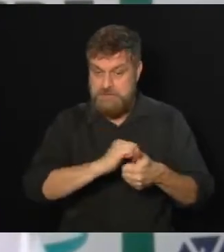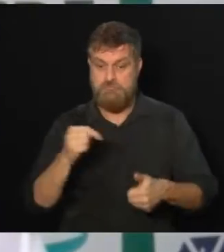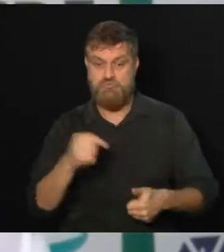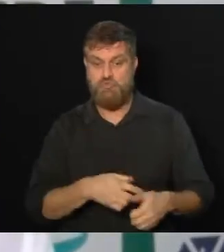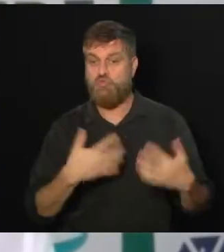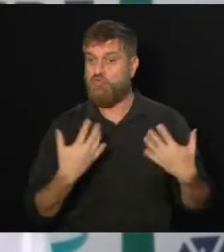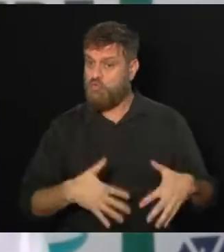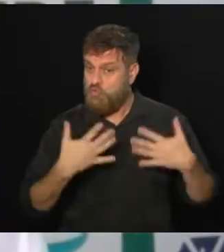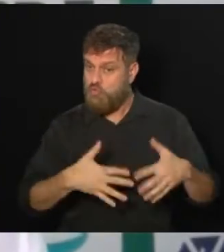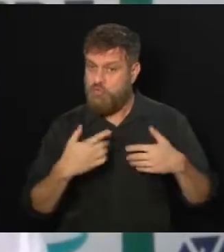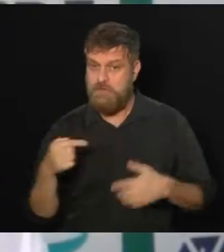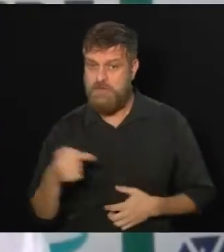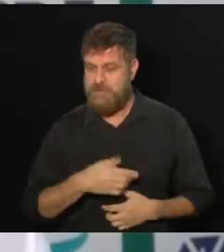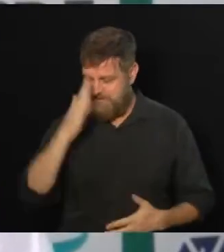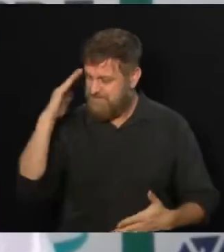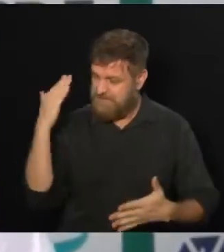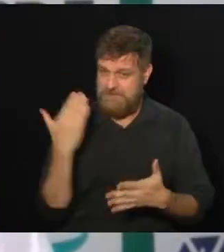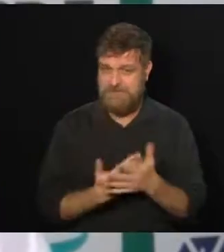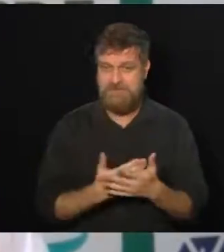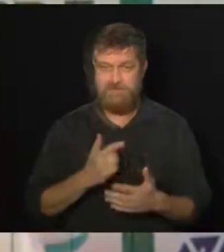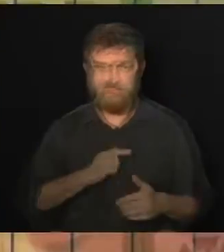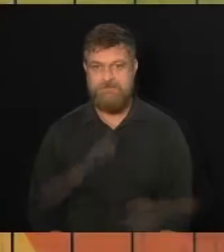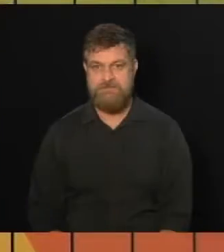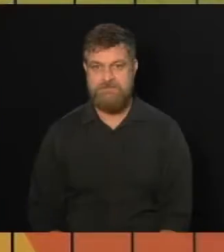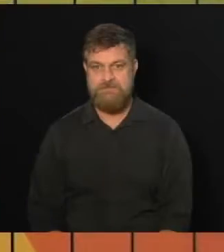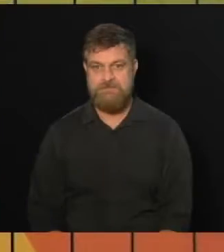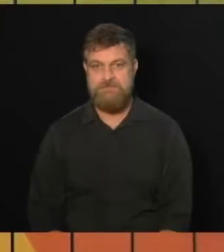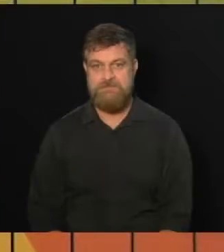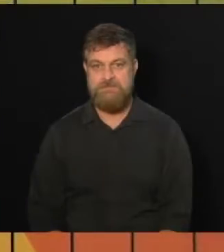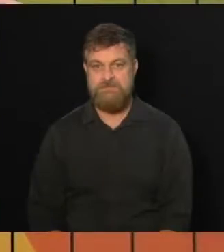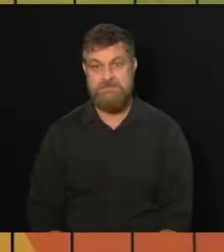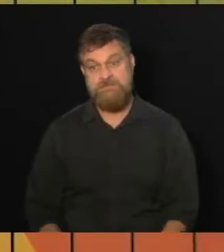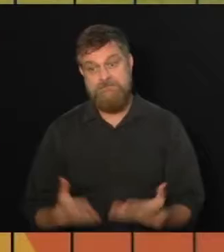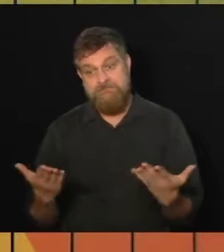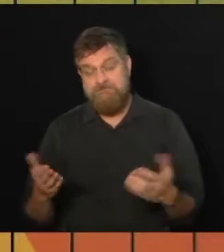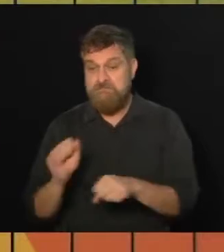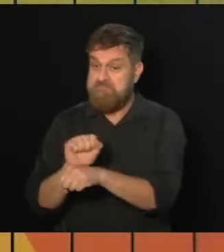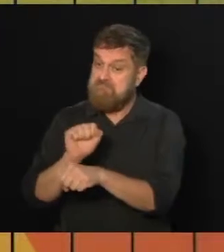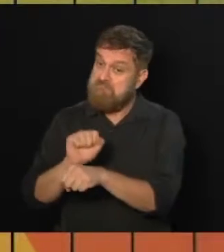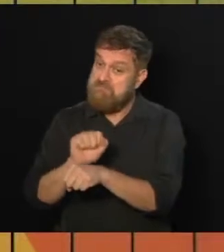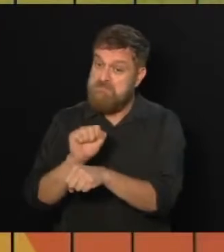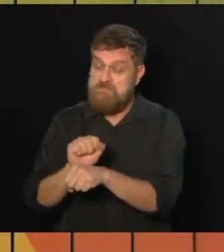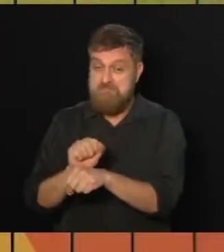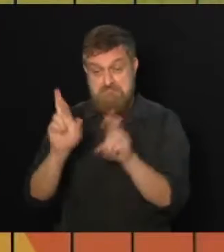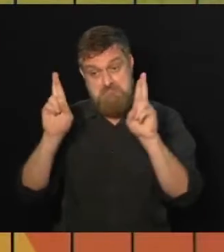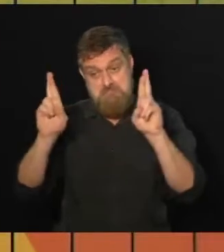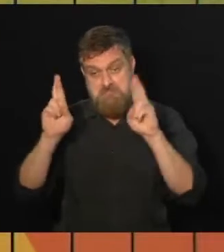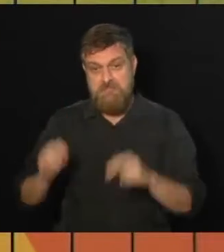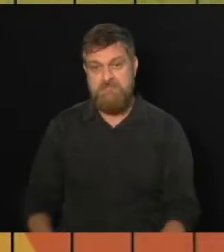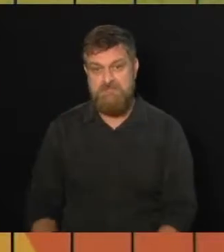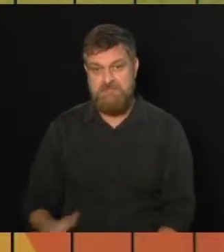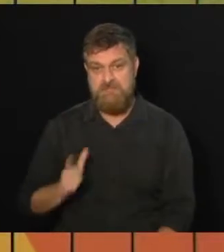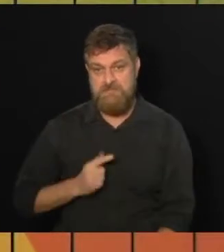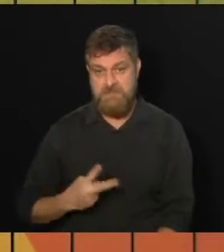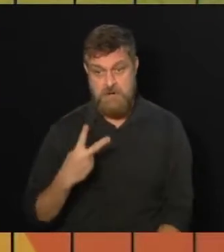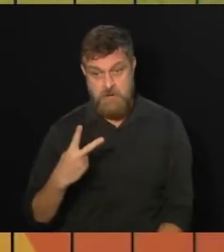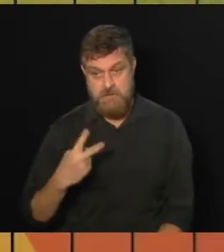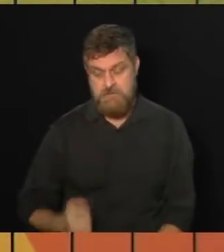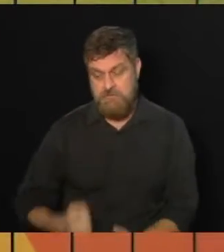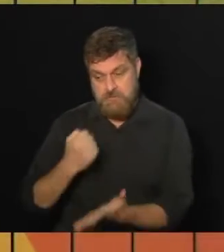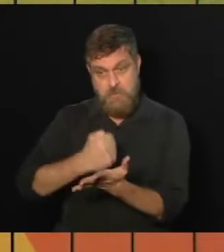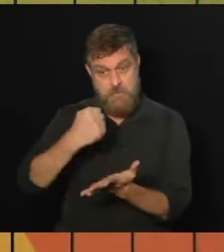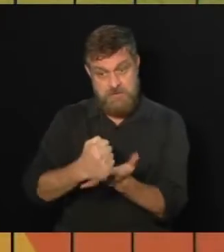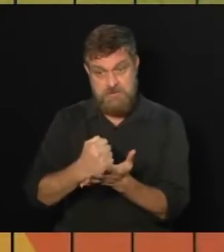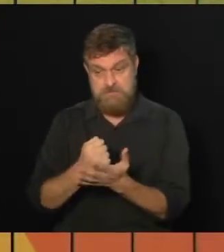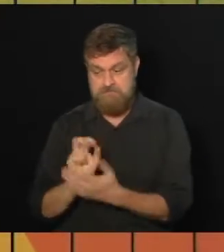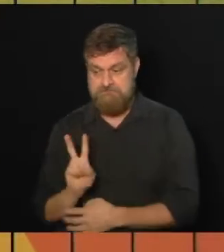qualidade e com certeza o Guarani não vai cair. Fica a expectativa então se vai dar certo essas duas contratações